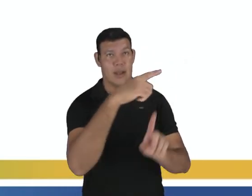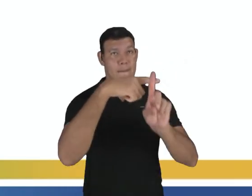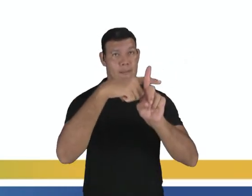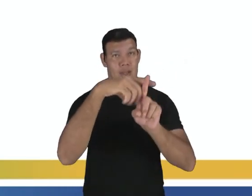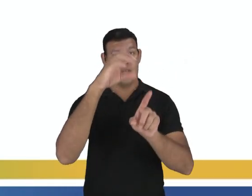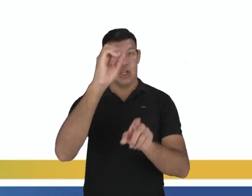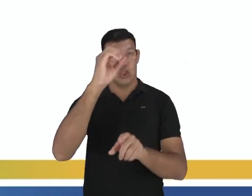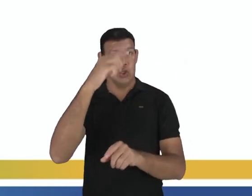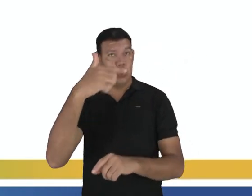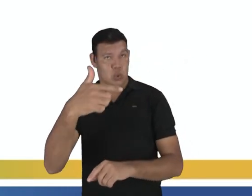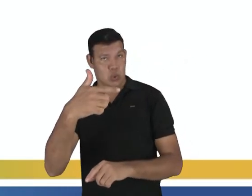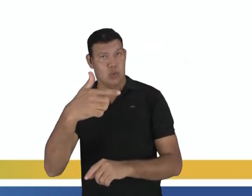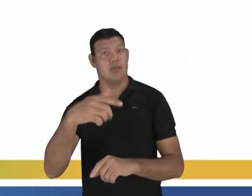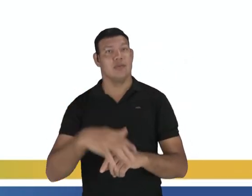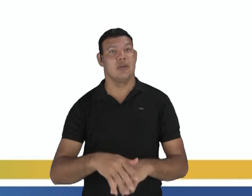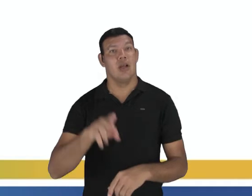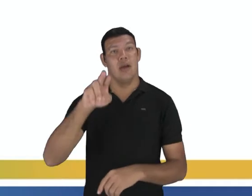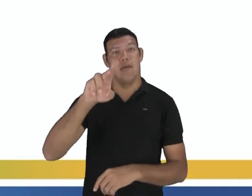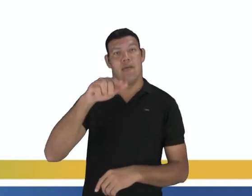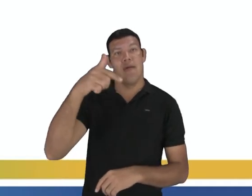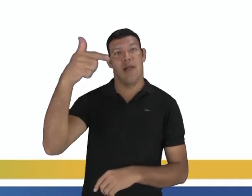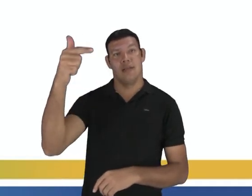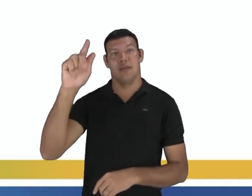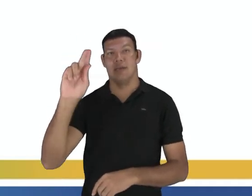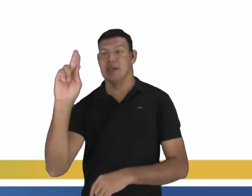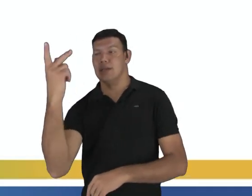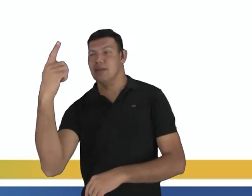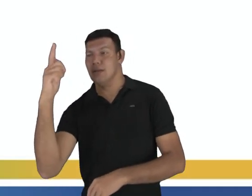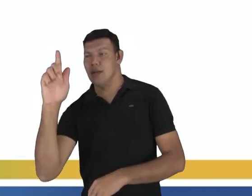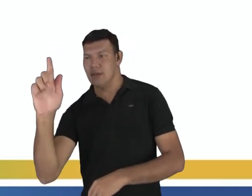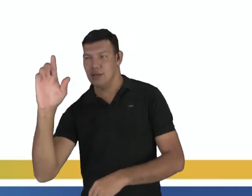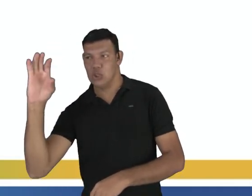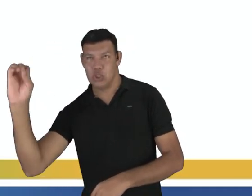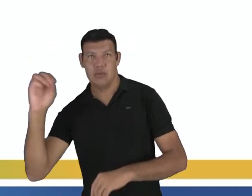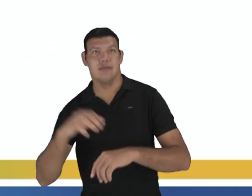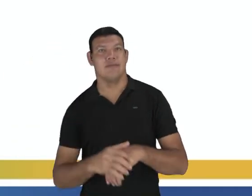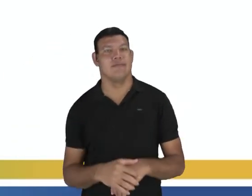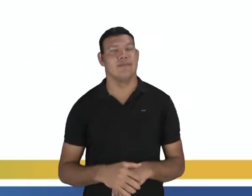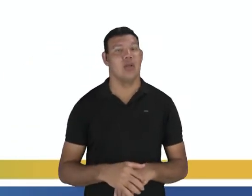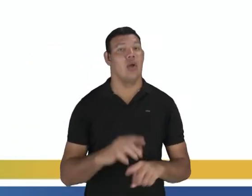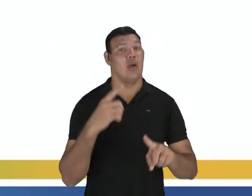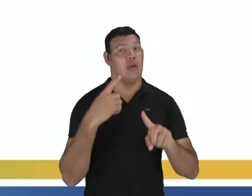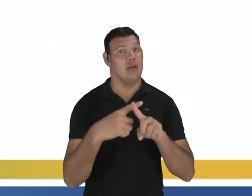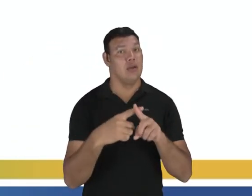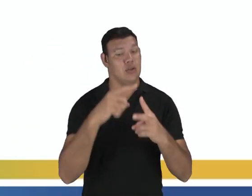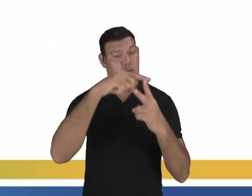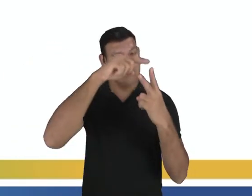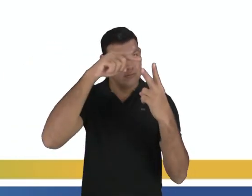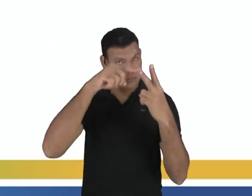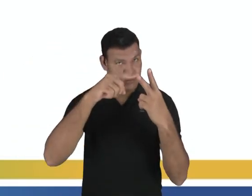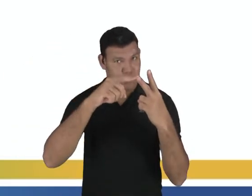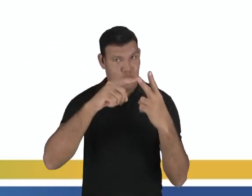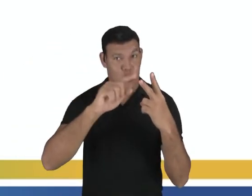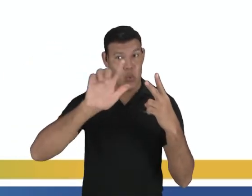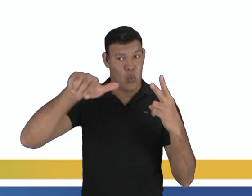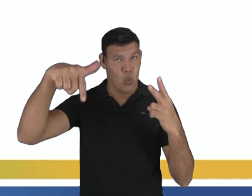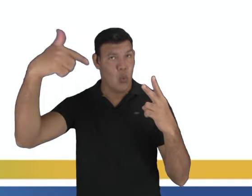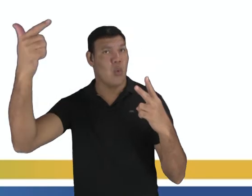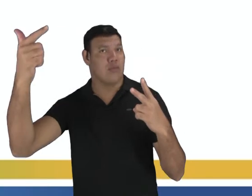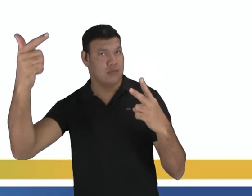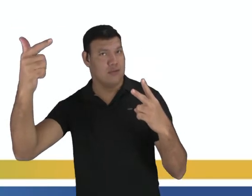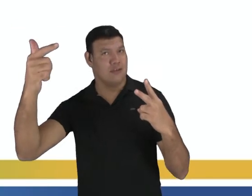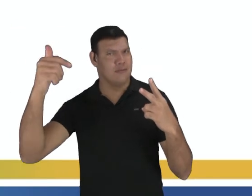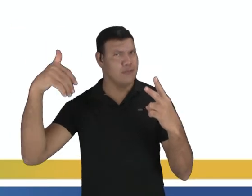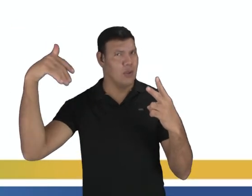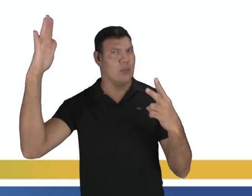composta. Então, síntese ou adição é essa característica que nós vamos ter. 2 ou mais substâncias no